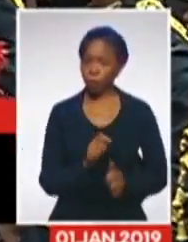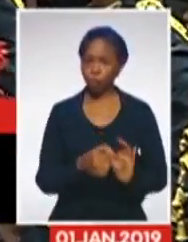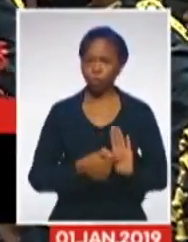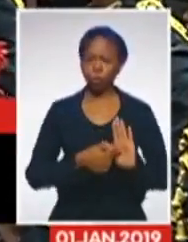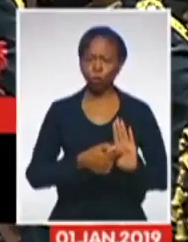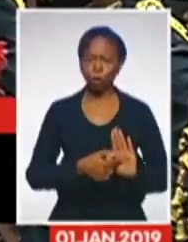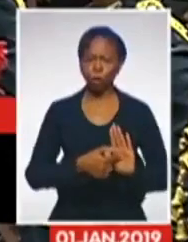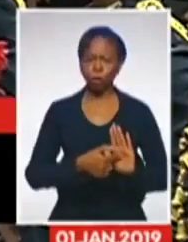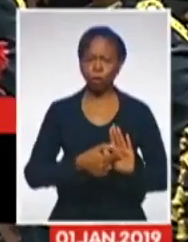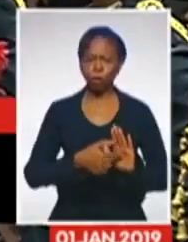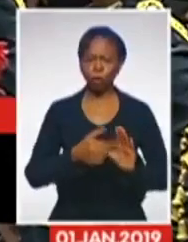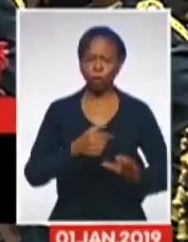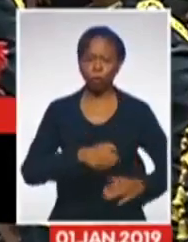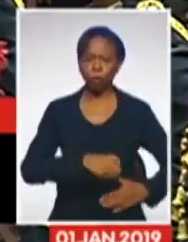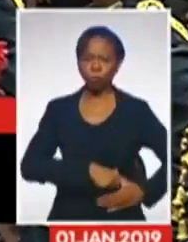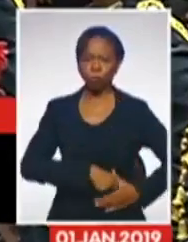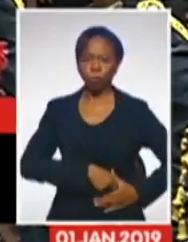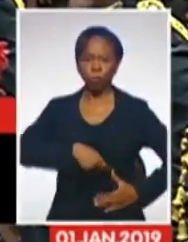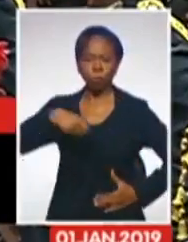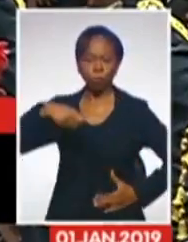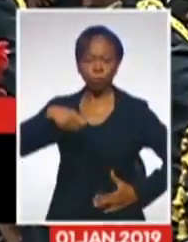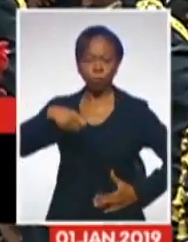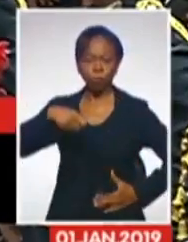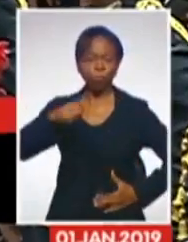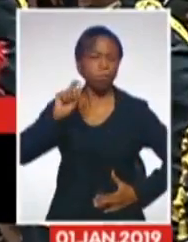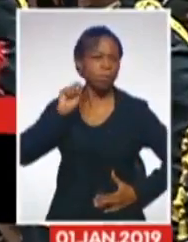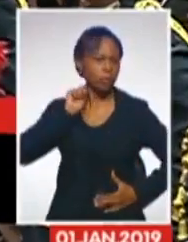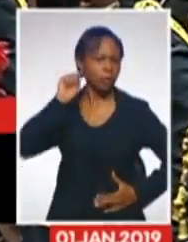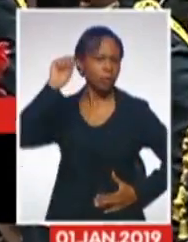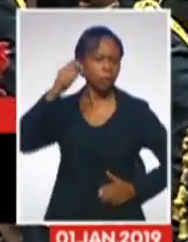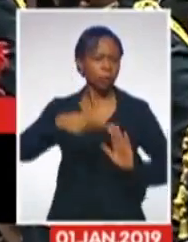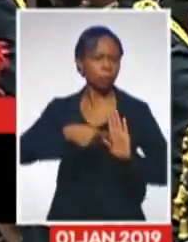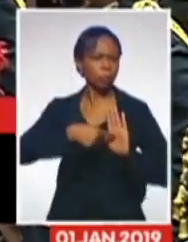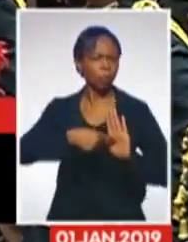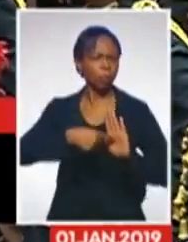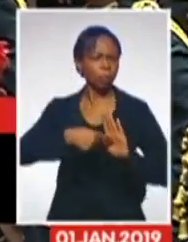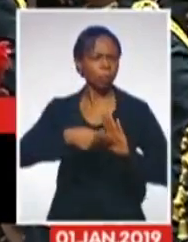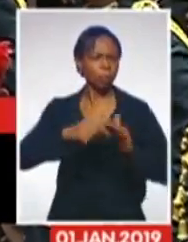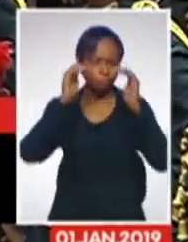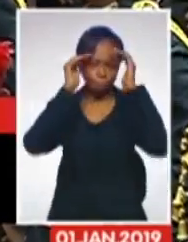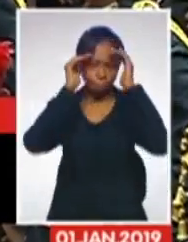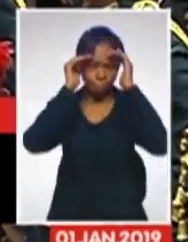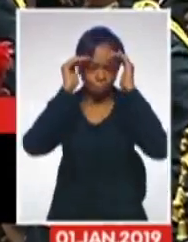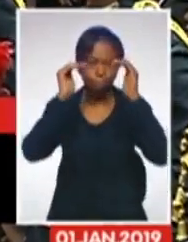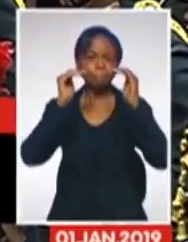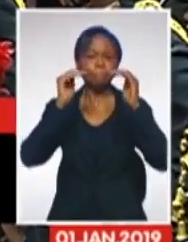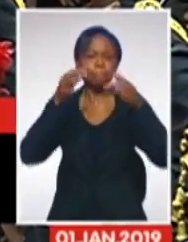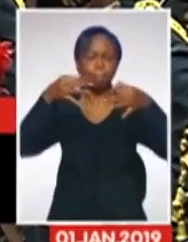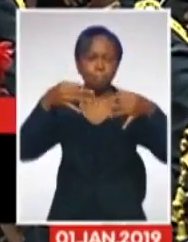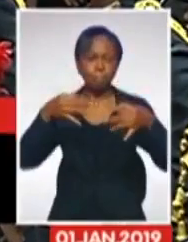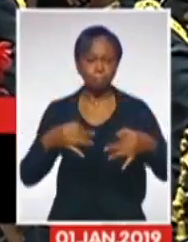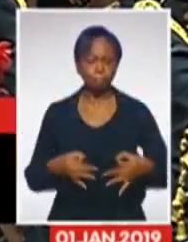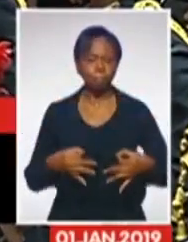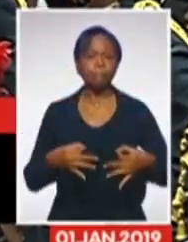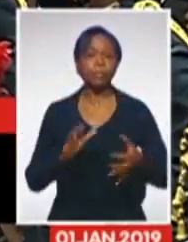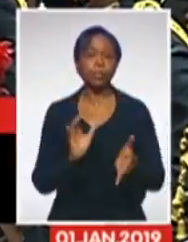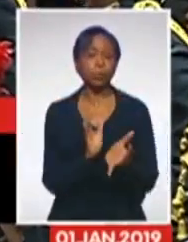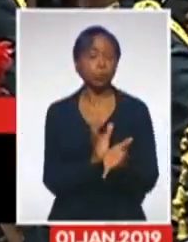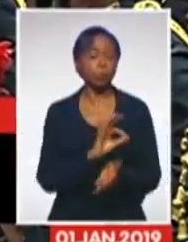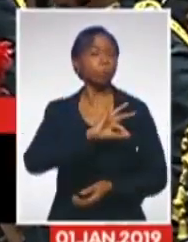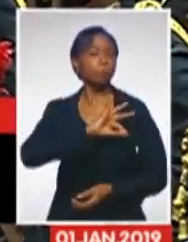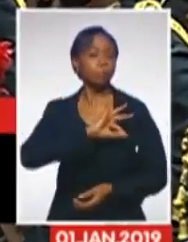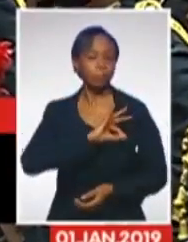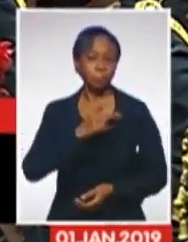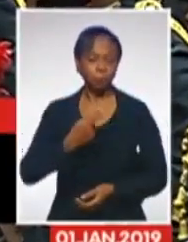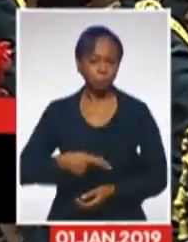empunhando o espadim Tiradentes, que simboliza a honra e a dignidade do cadete da Polícia Militar de Minas Gerais.